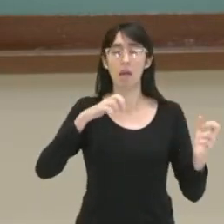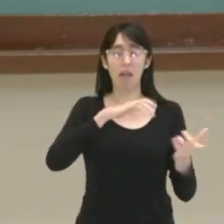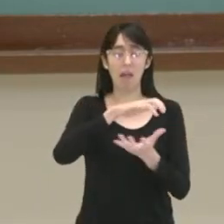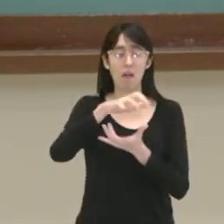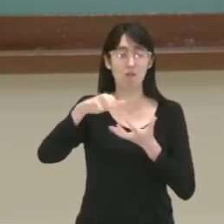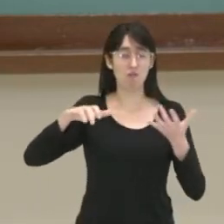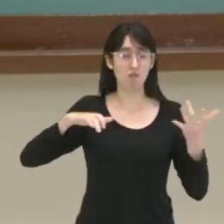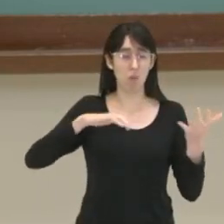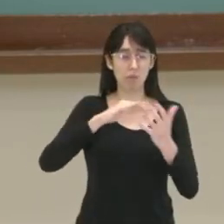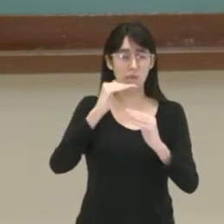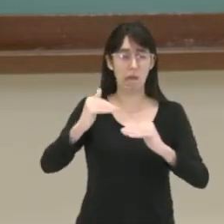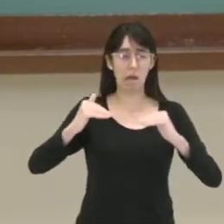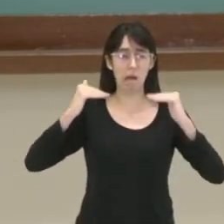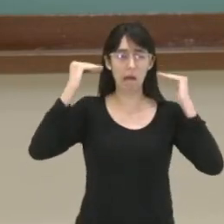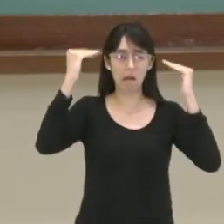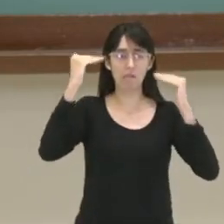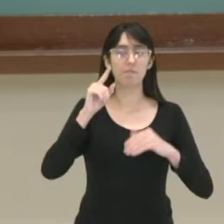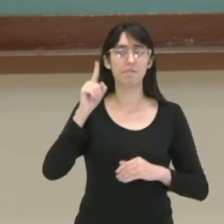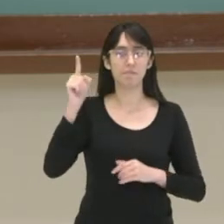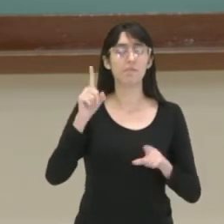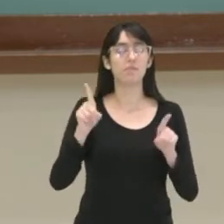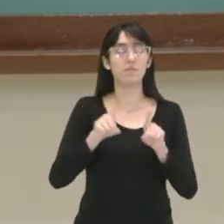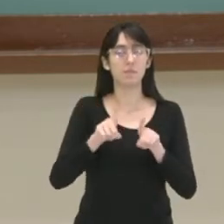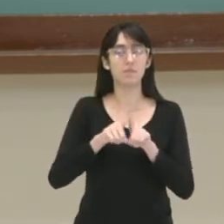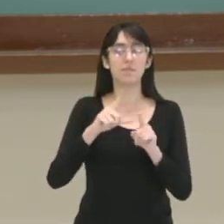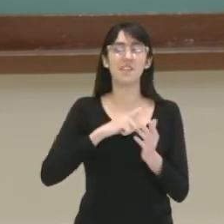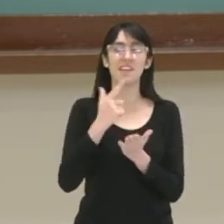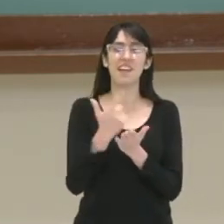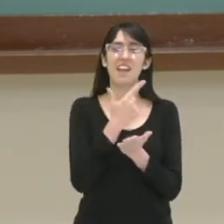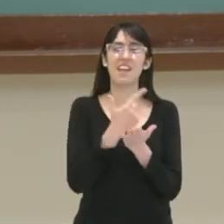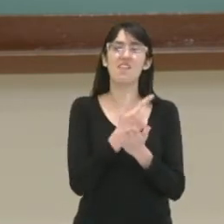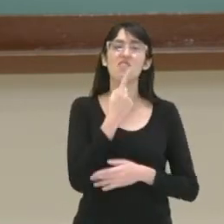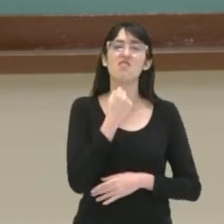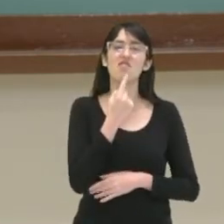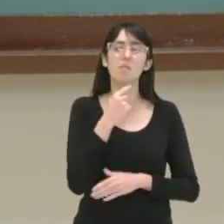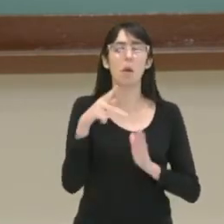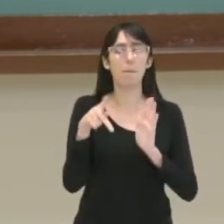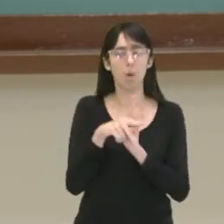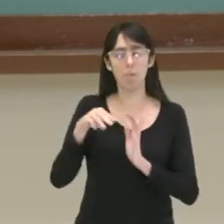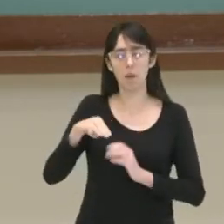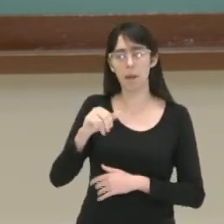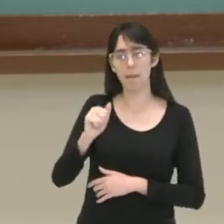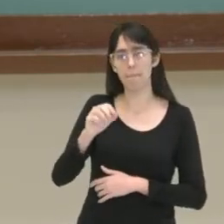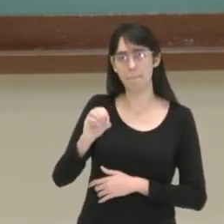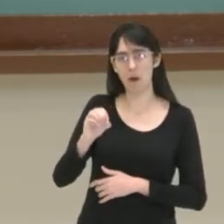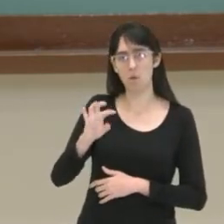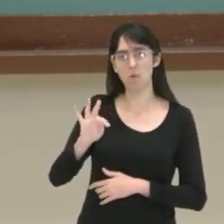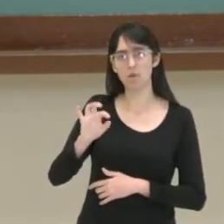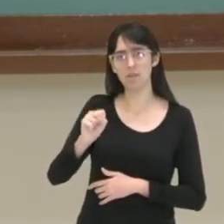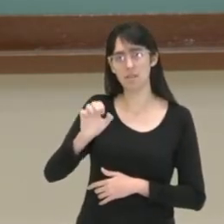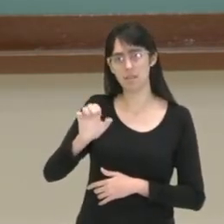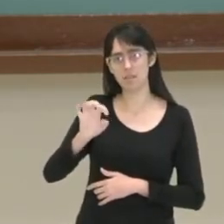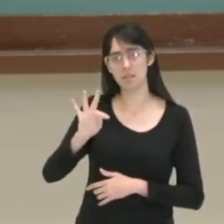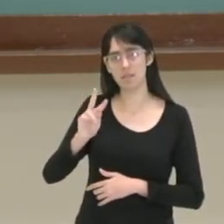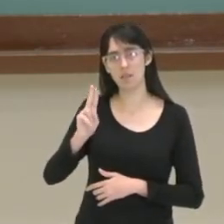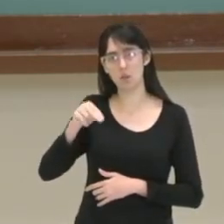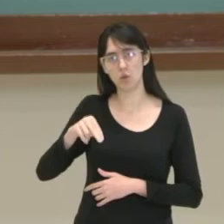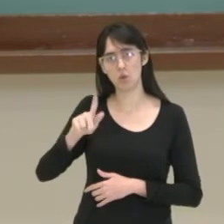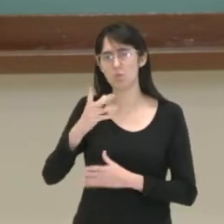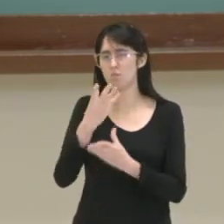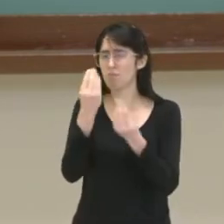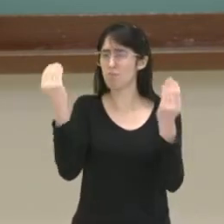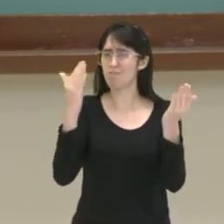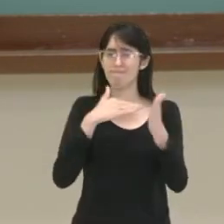Revolução, seguida pelo Livro Vermelho de Mao Tse-tung, e isso gera muitas mortes